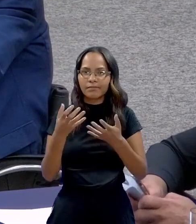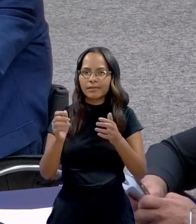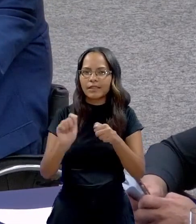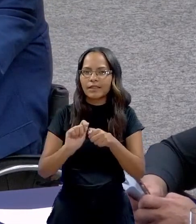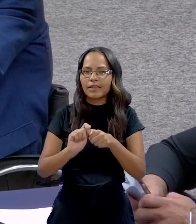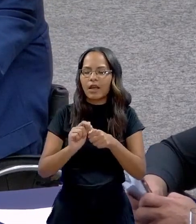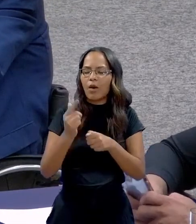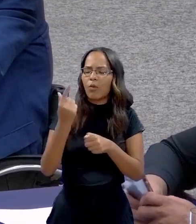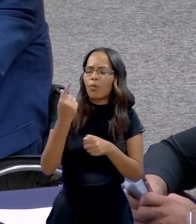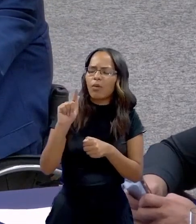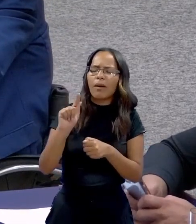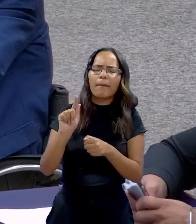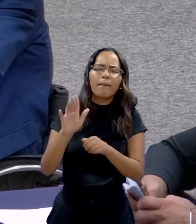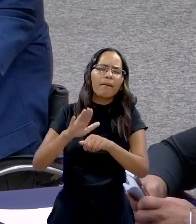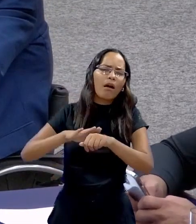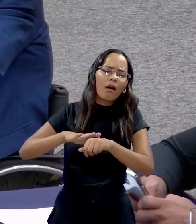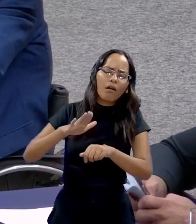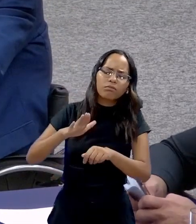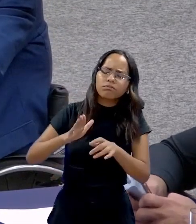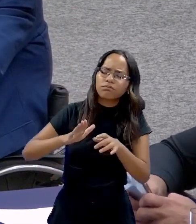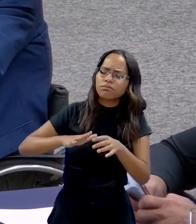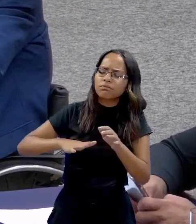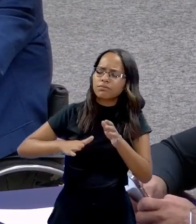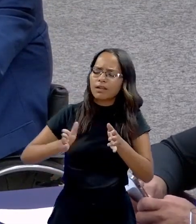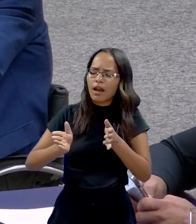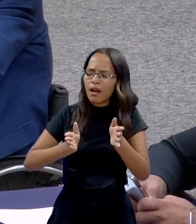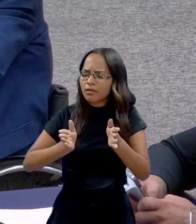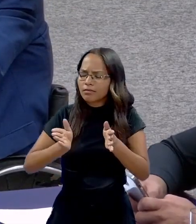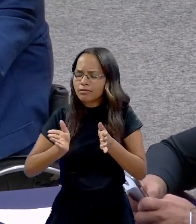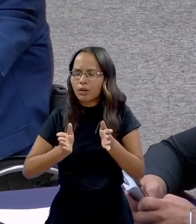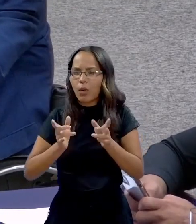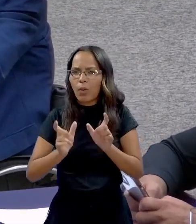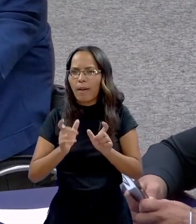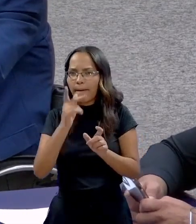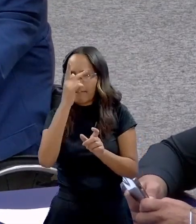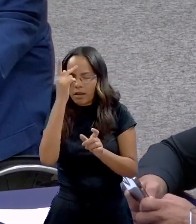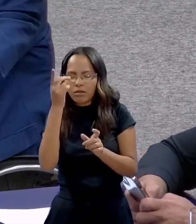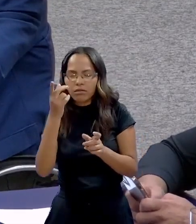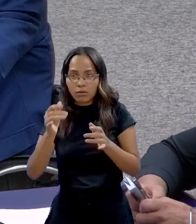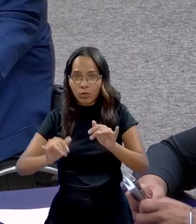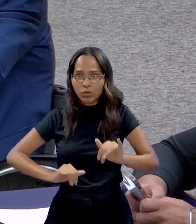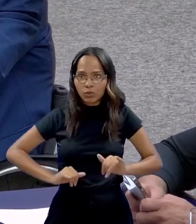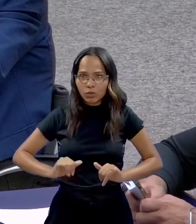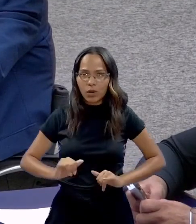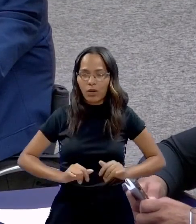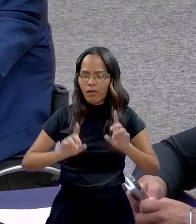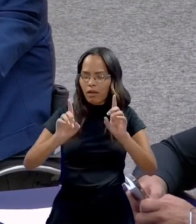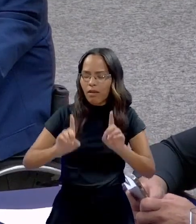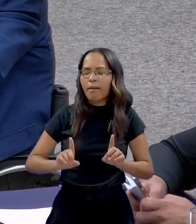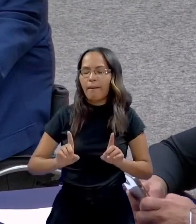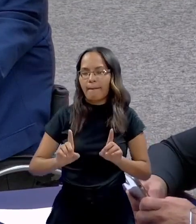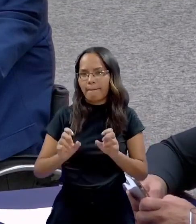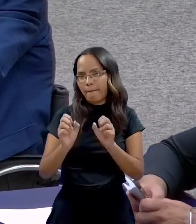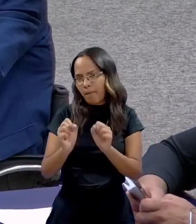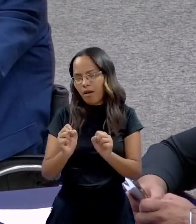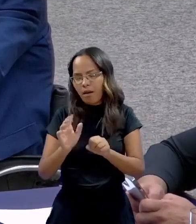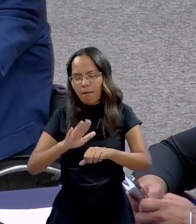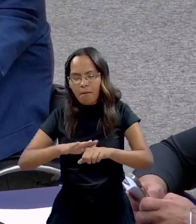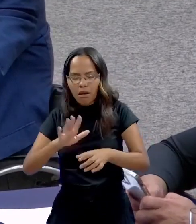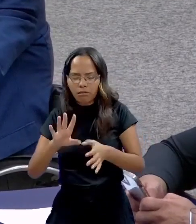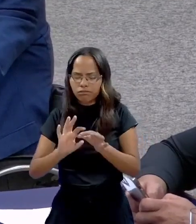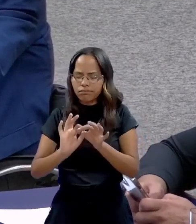mais acessível, uma cidade onde as pessoas com deficiência tenham mais autonomia e independência.